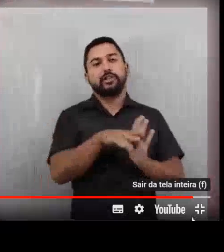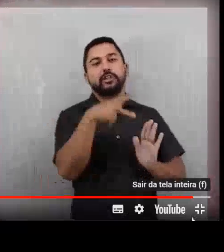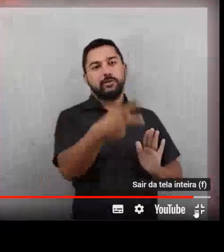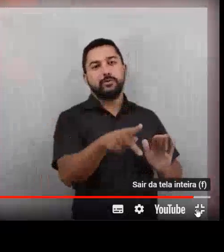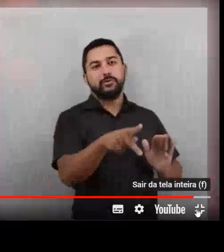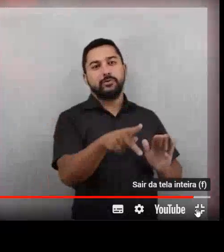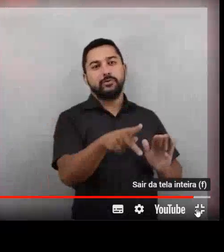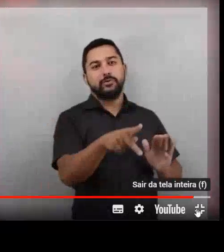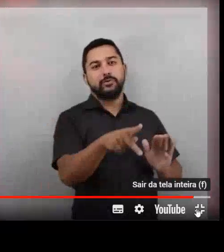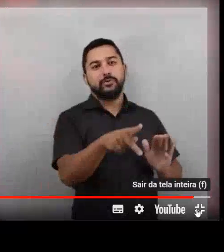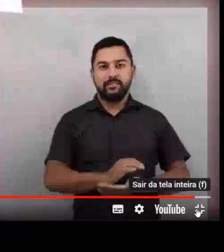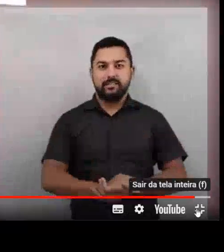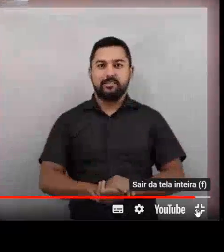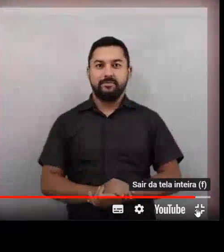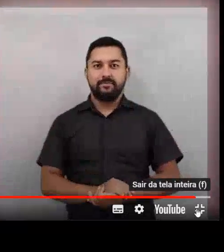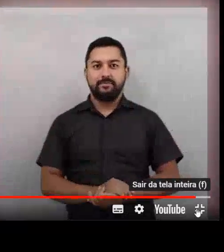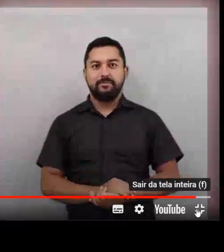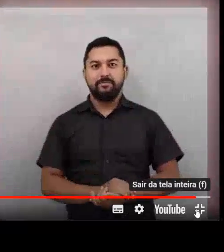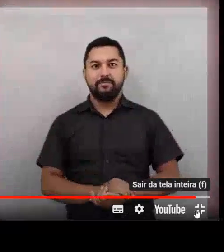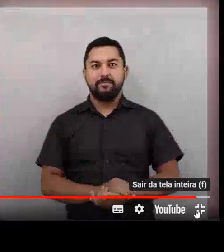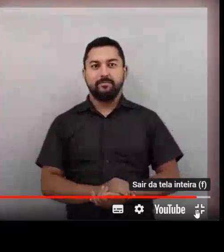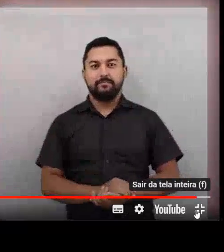e à sua mesa.